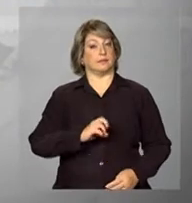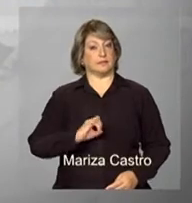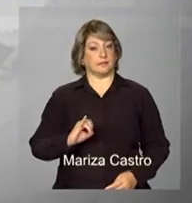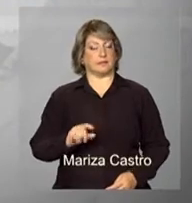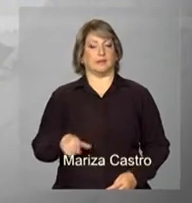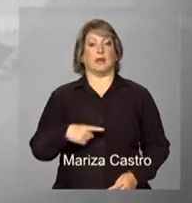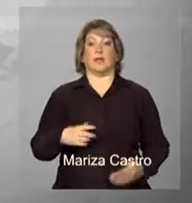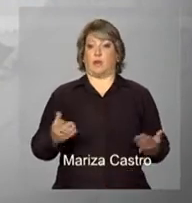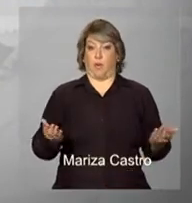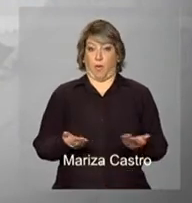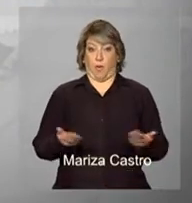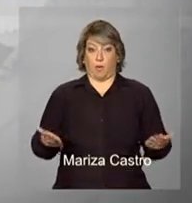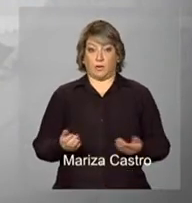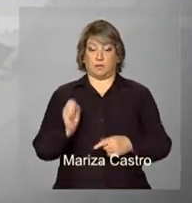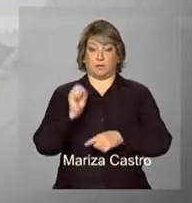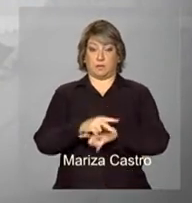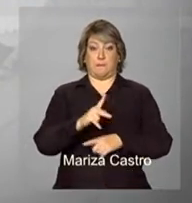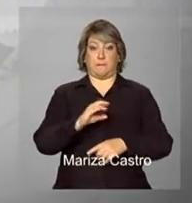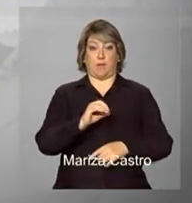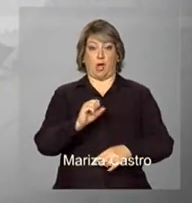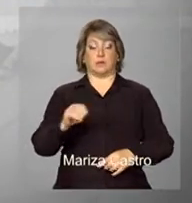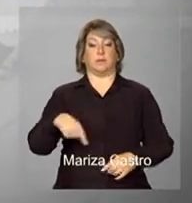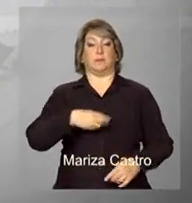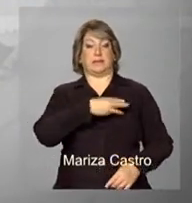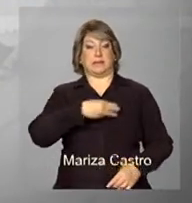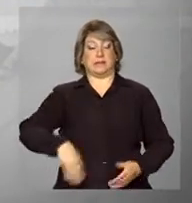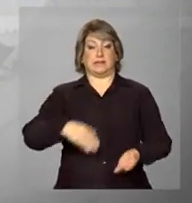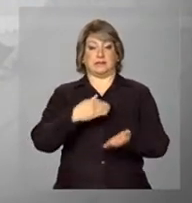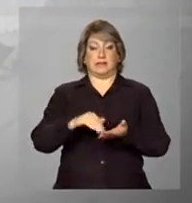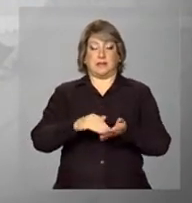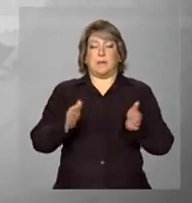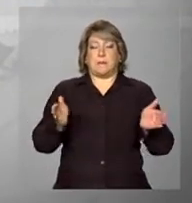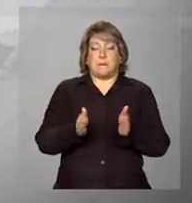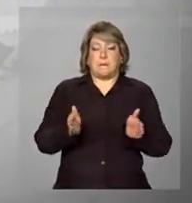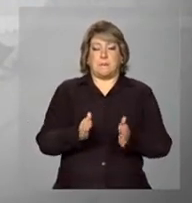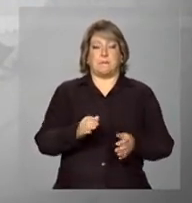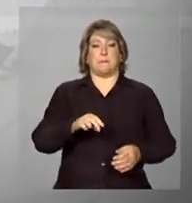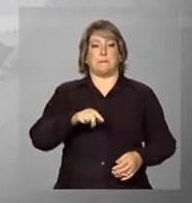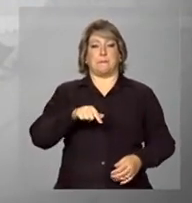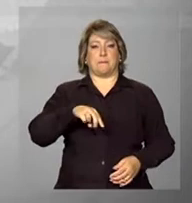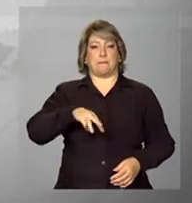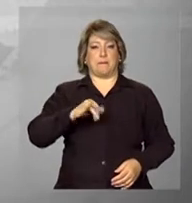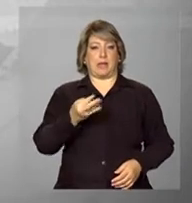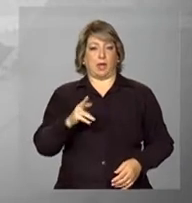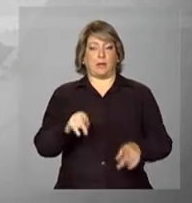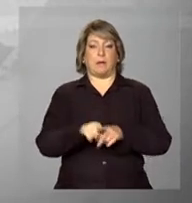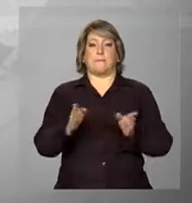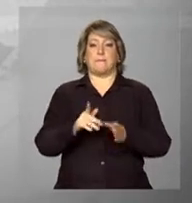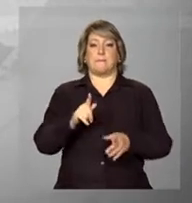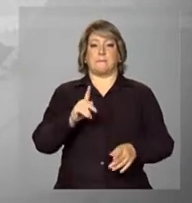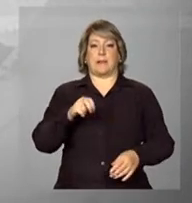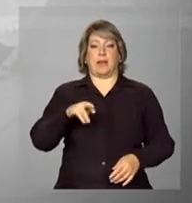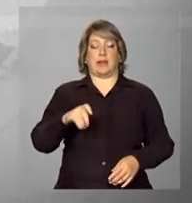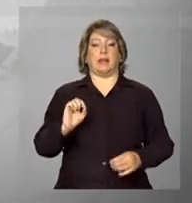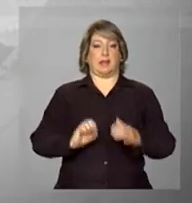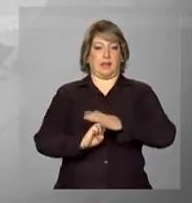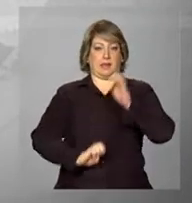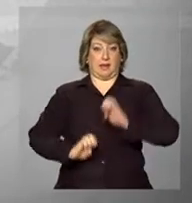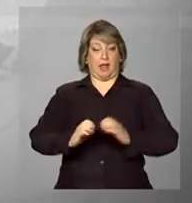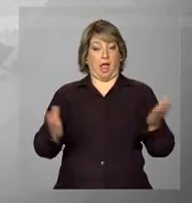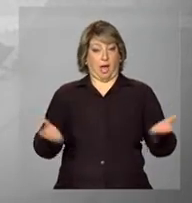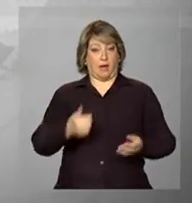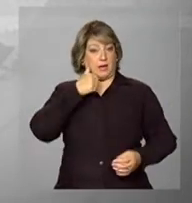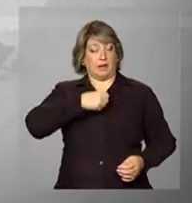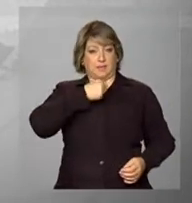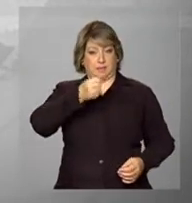Olá, toma posse hoje o ministro da Secretaria da Micro e Pequena Empresa. Vamos voltar ao vivo ao Palácio do Planalto. A repórter